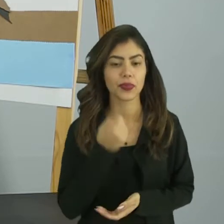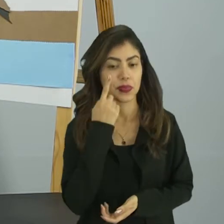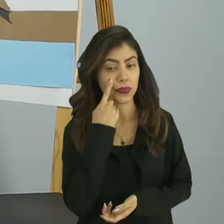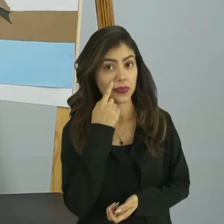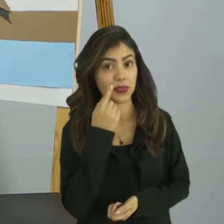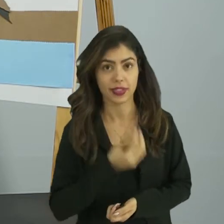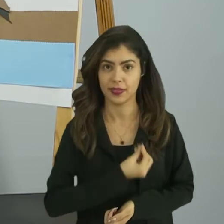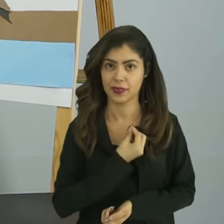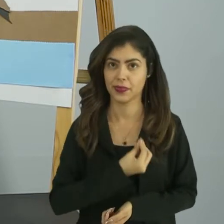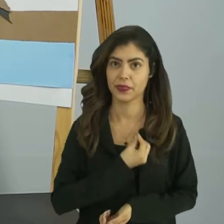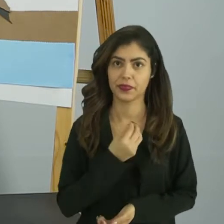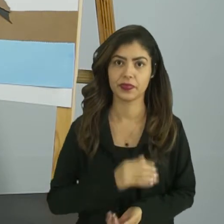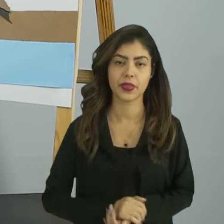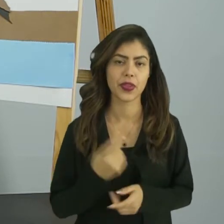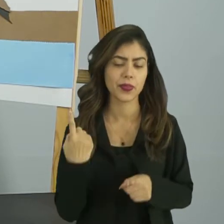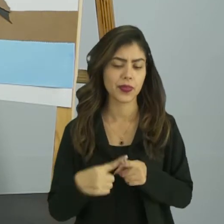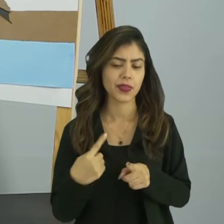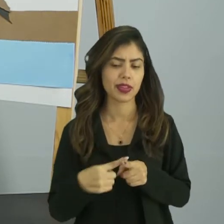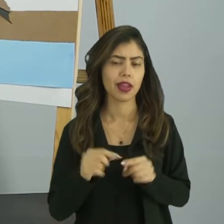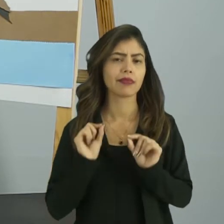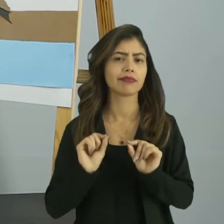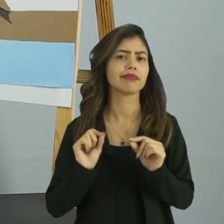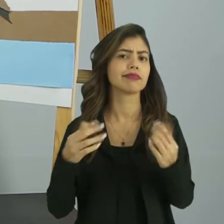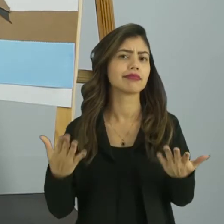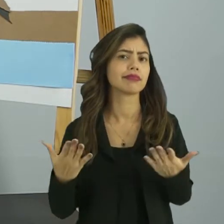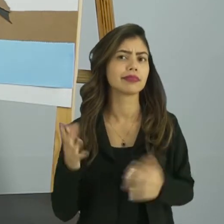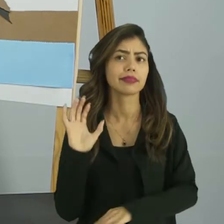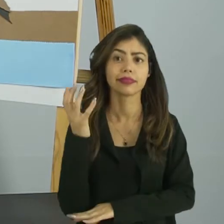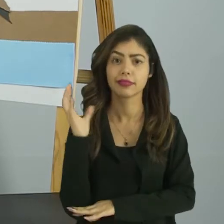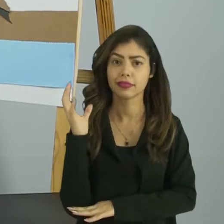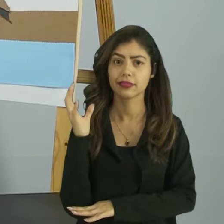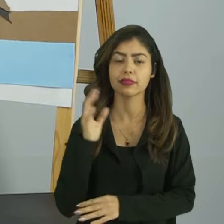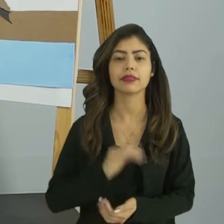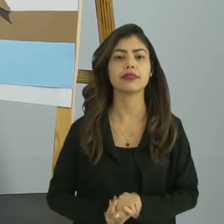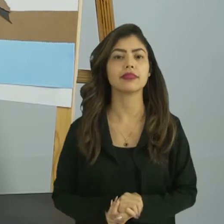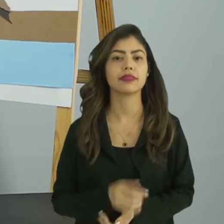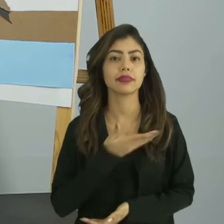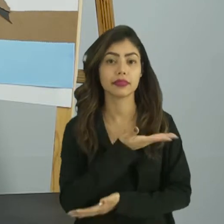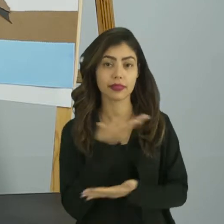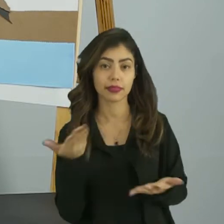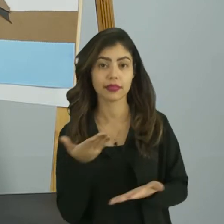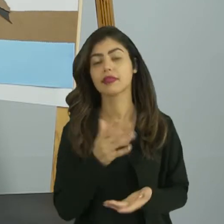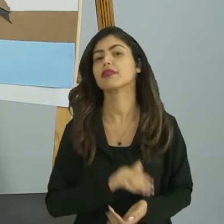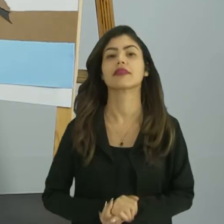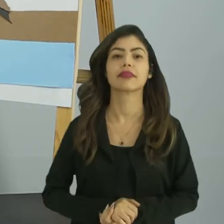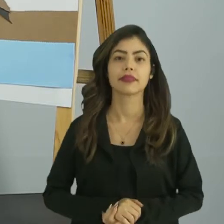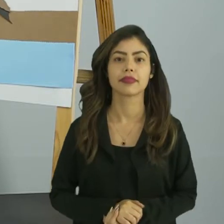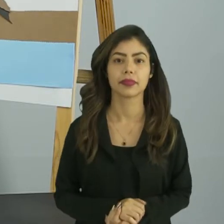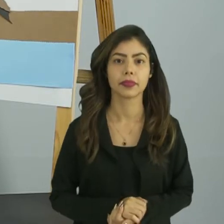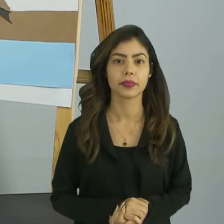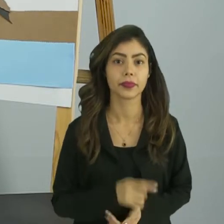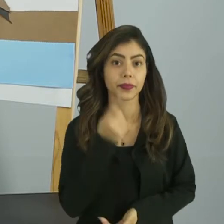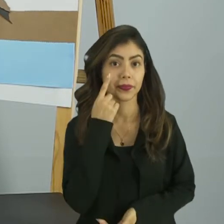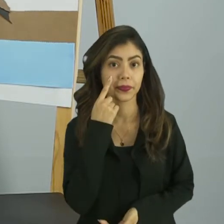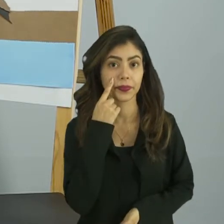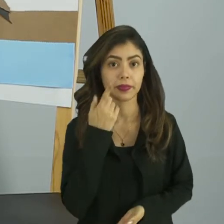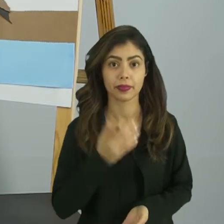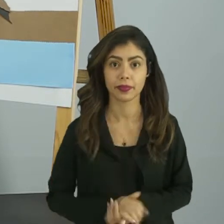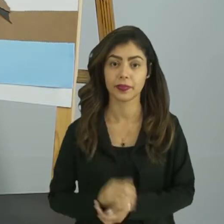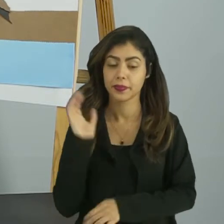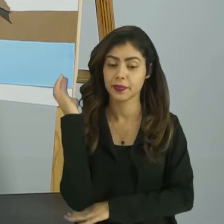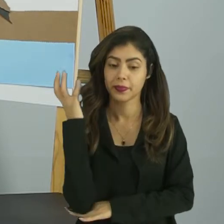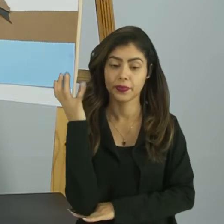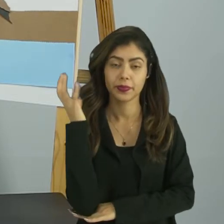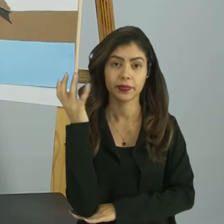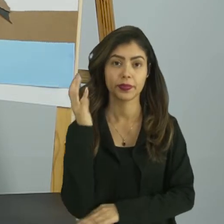viva. Então, por que eu trouxe essa árvore para demonstrar para vocês? Então, olha só, as